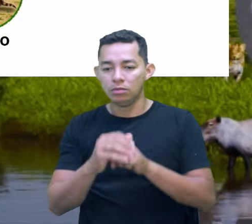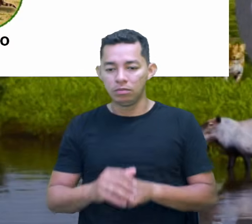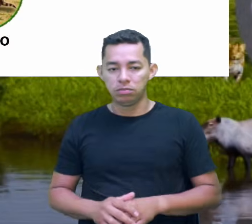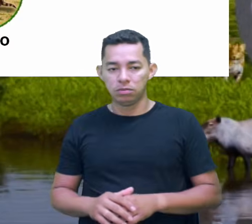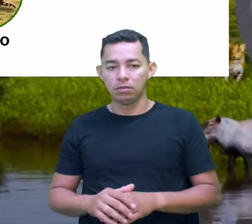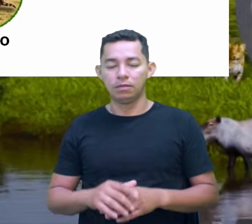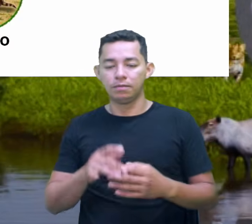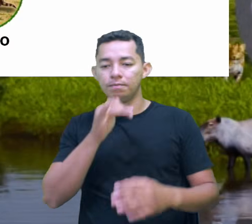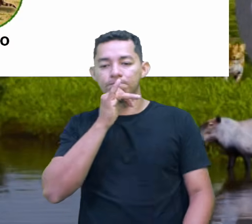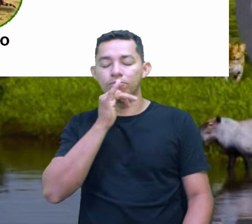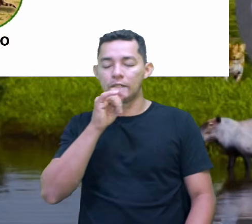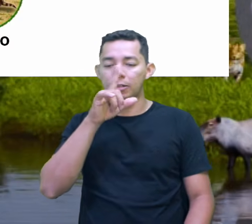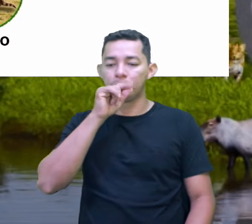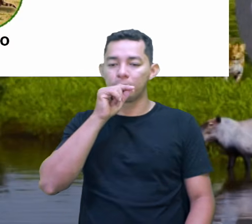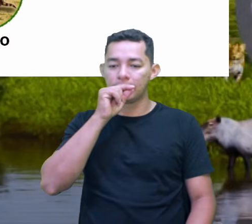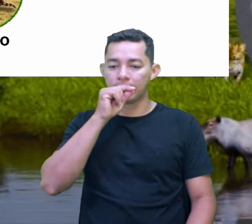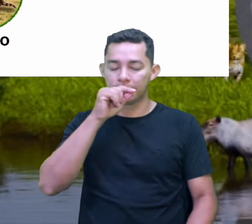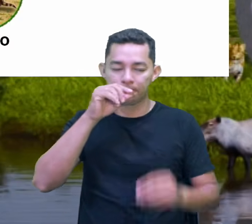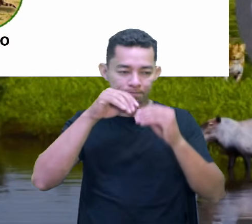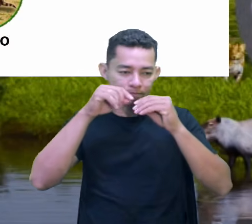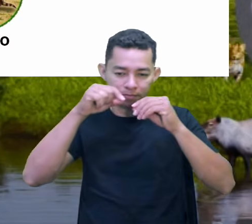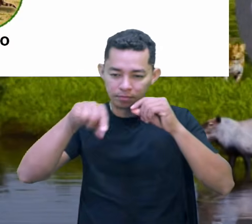com sementes e